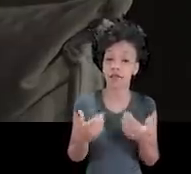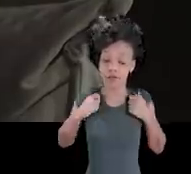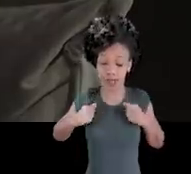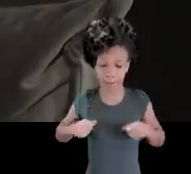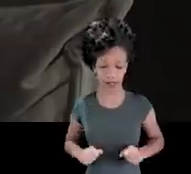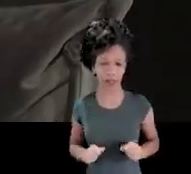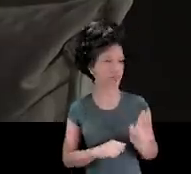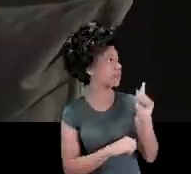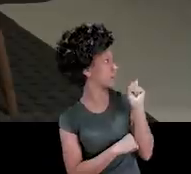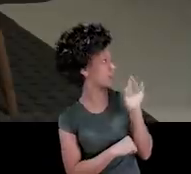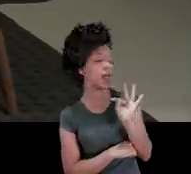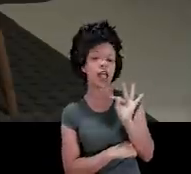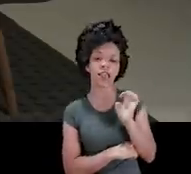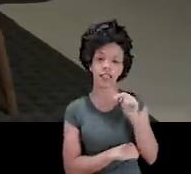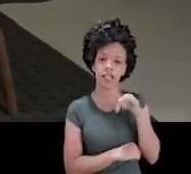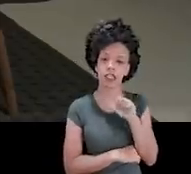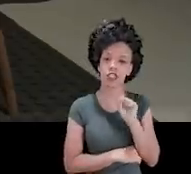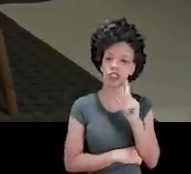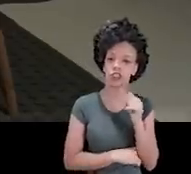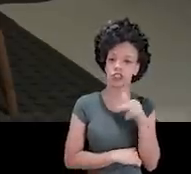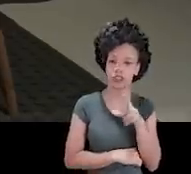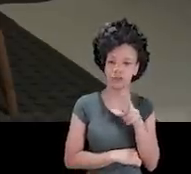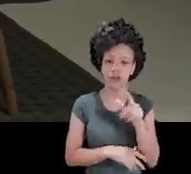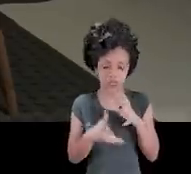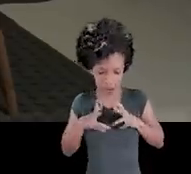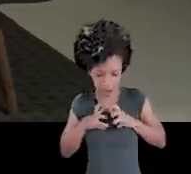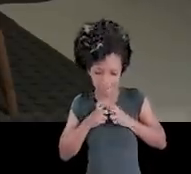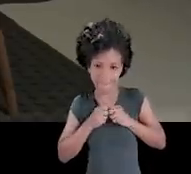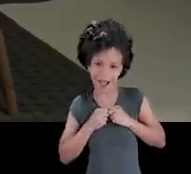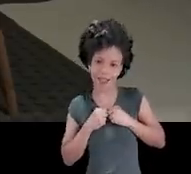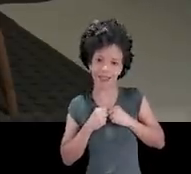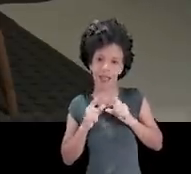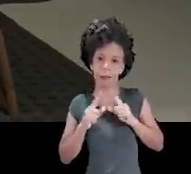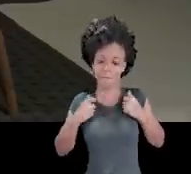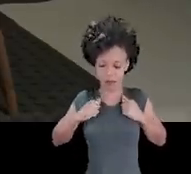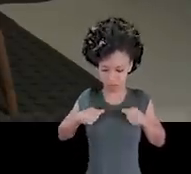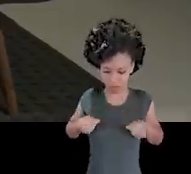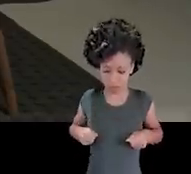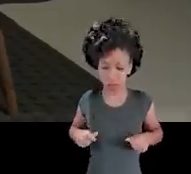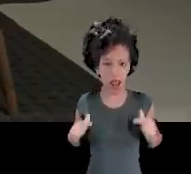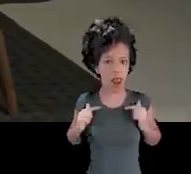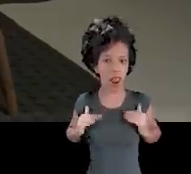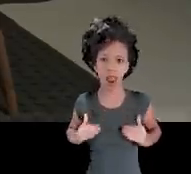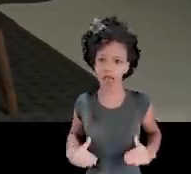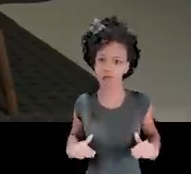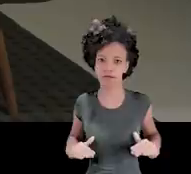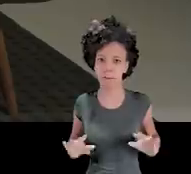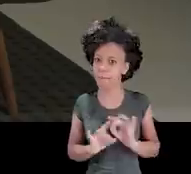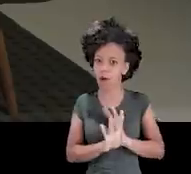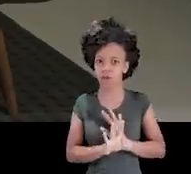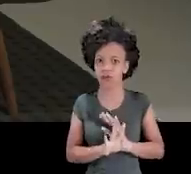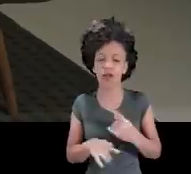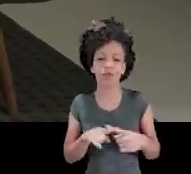um negócio chamado Tech T-shirt. Você pega ela, amassa. É quando você põe ela no corpo, ela não amassa. Ela na hora fica bem...